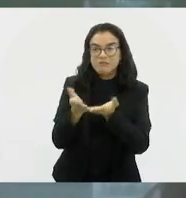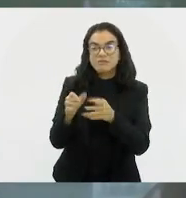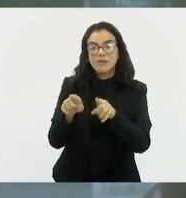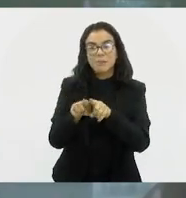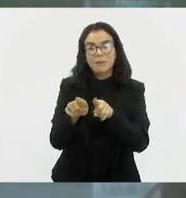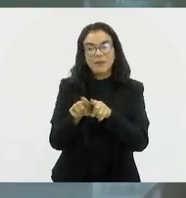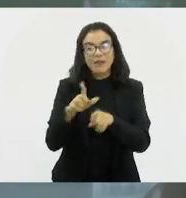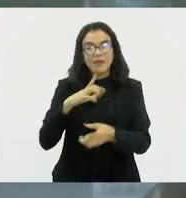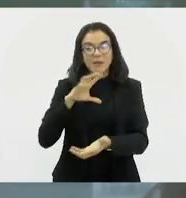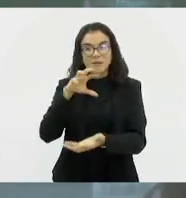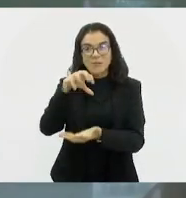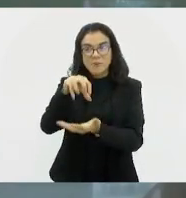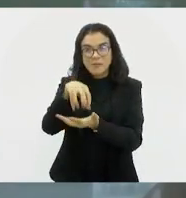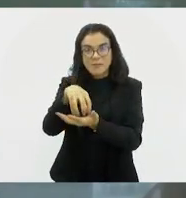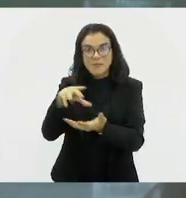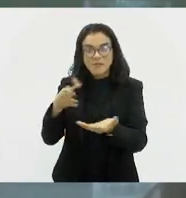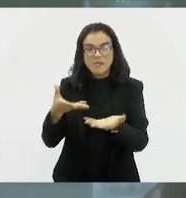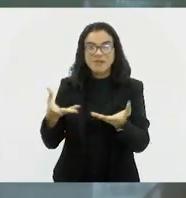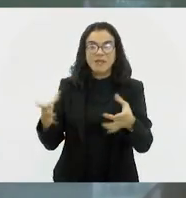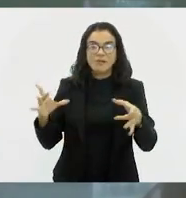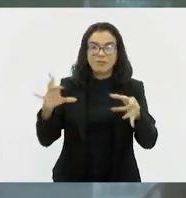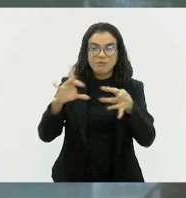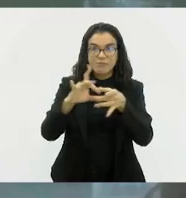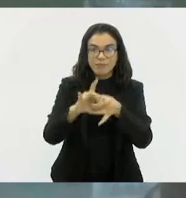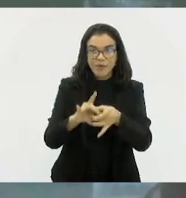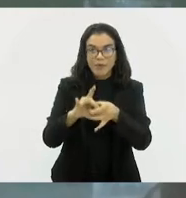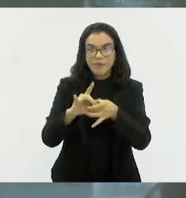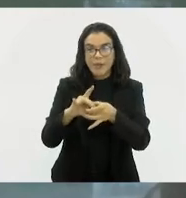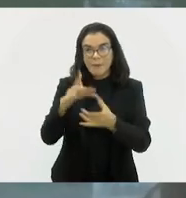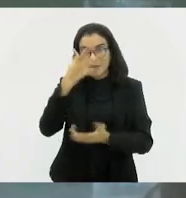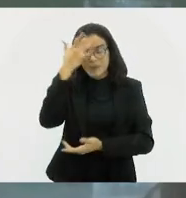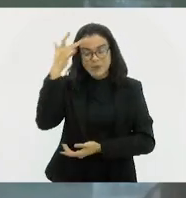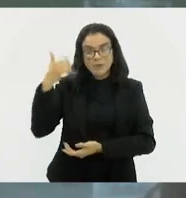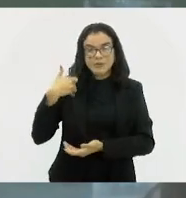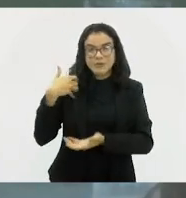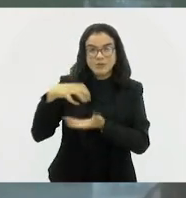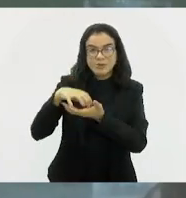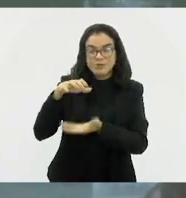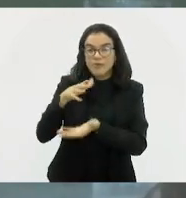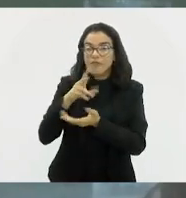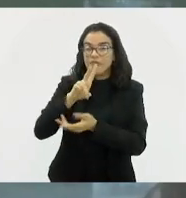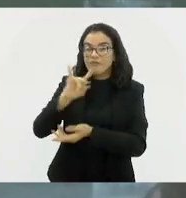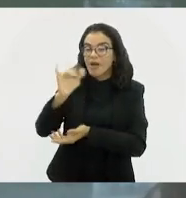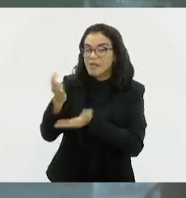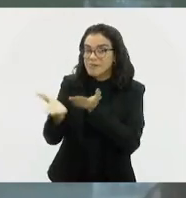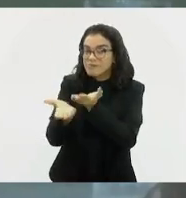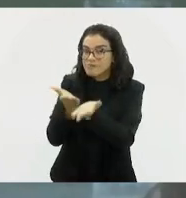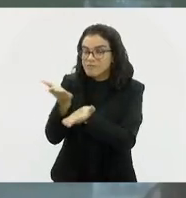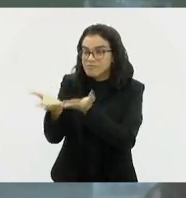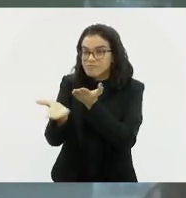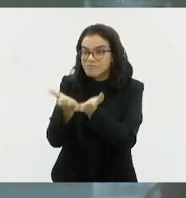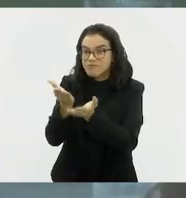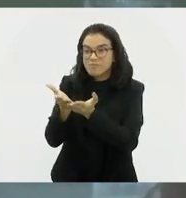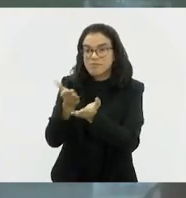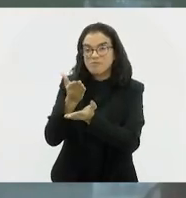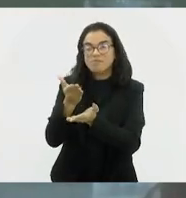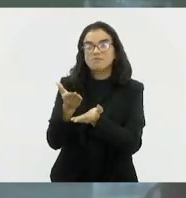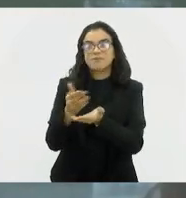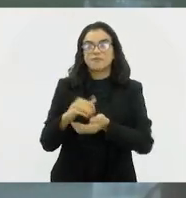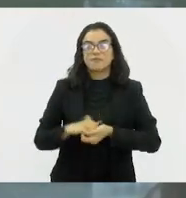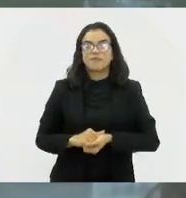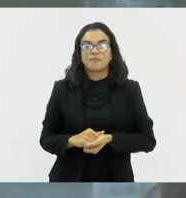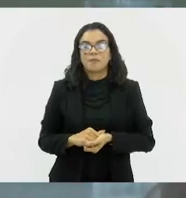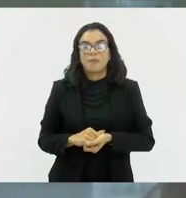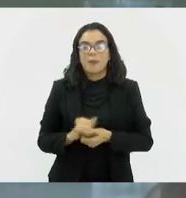um centro integrado para pessoa idosa, que fica no Roma, que vai atender mais de 200 pessoas da melhor idade, com